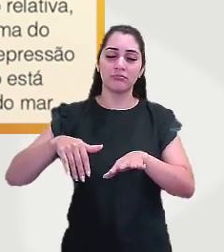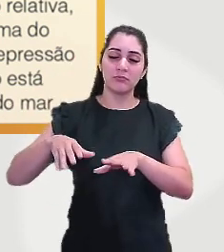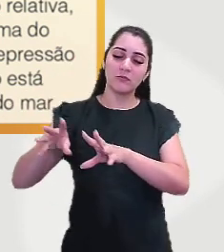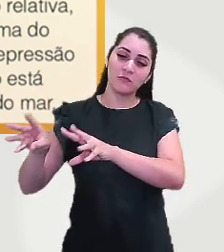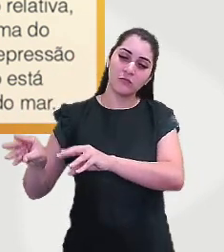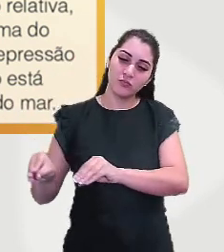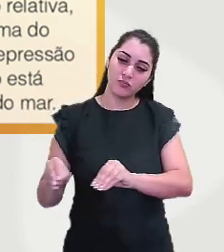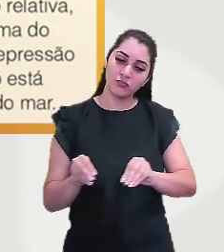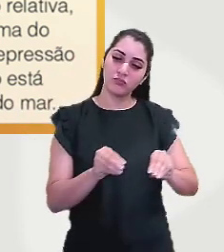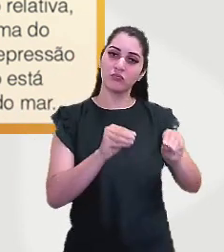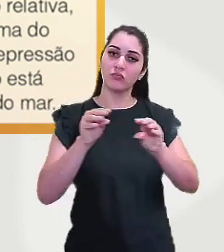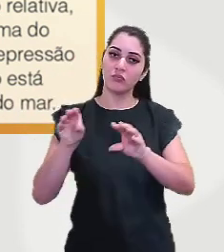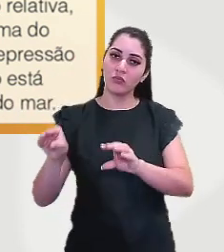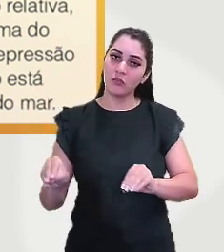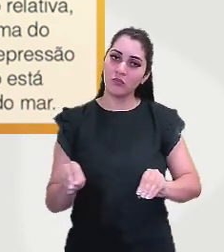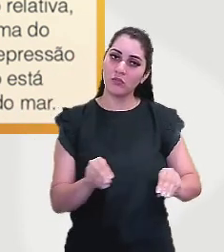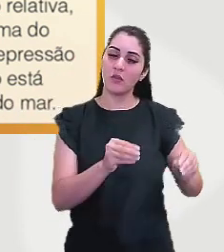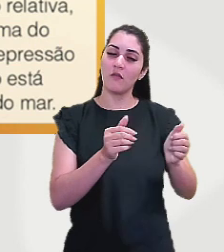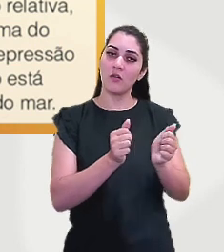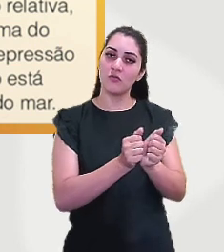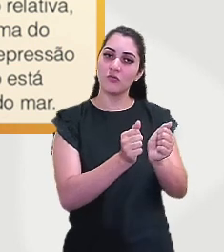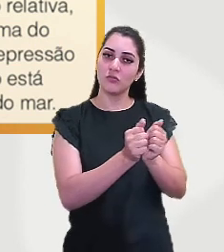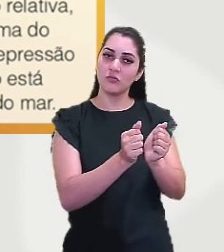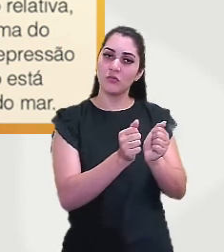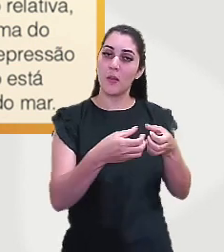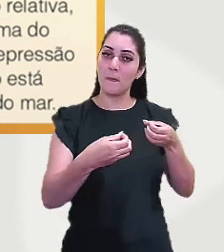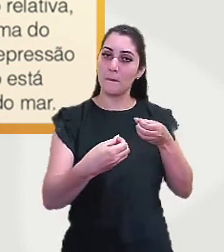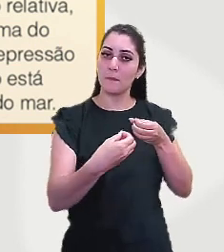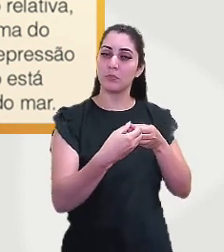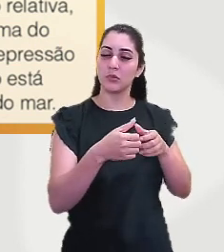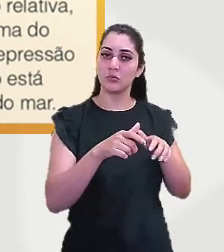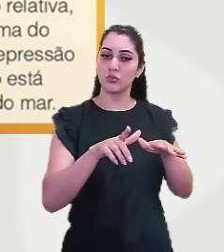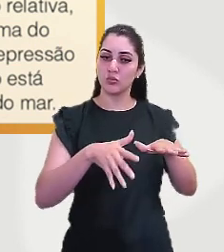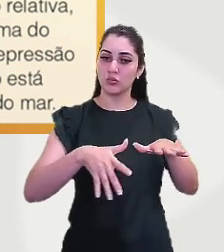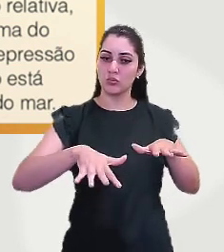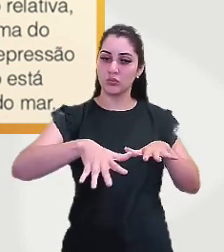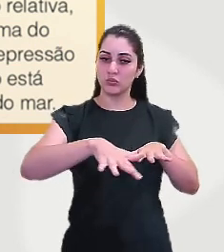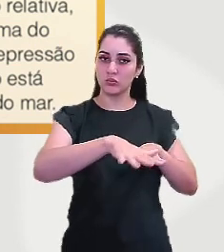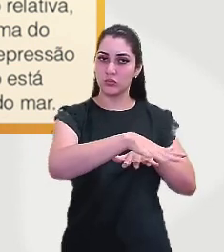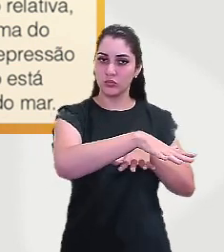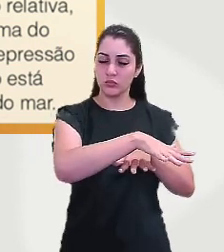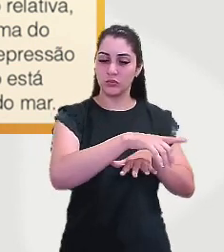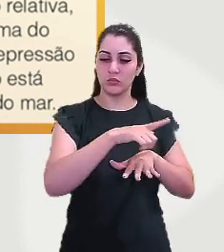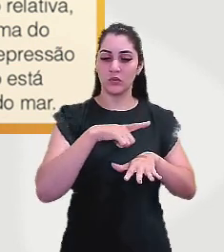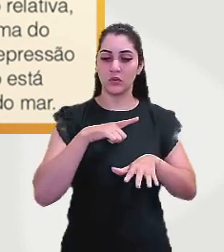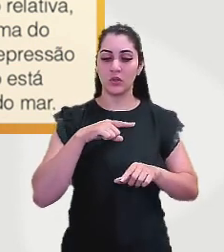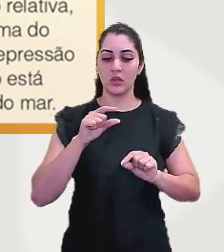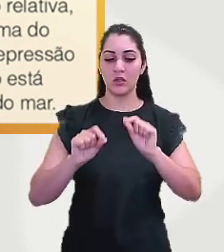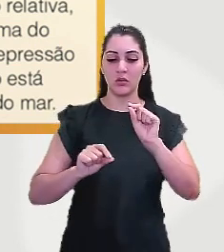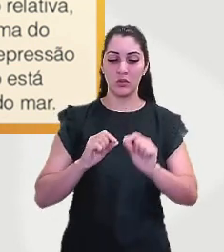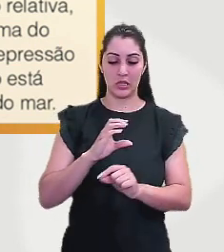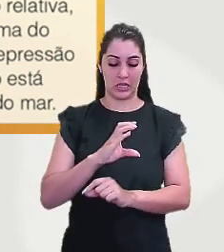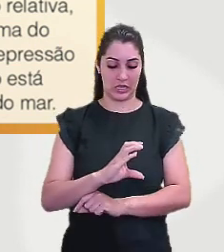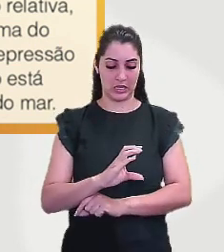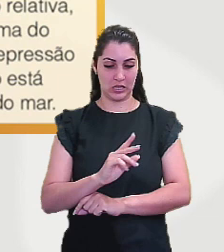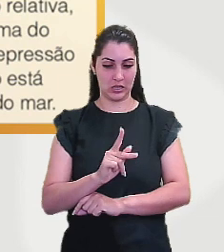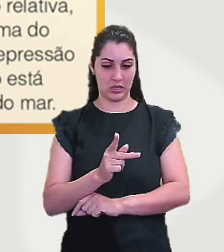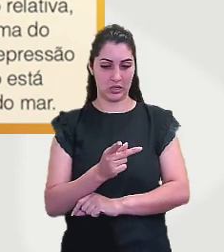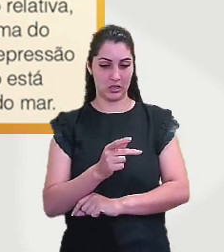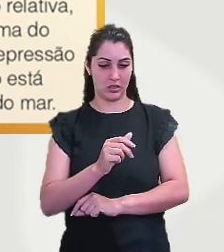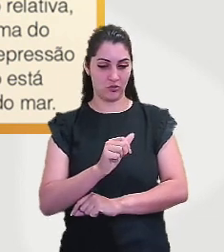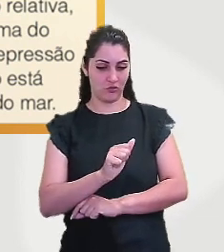E ficam ali acumuladas junto ao oceano. Nós temos as chapadas, né, que é uma formação nova, apareceu, não apareceu